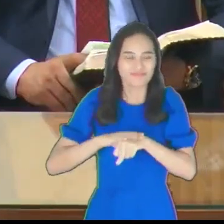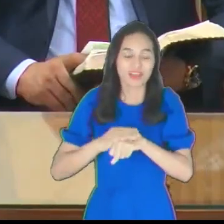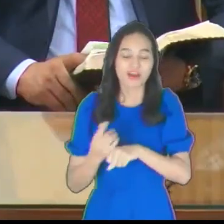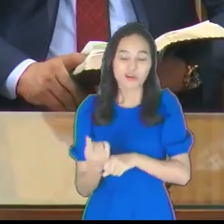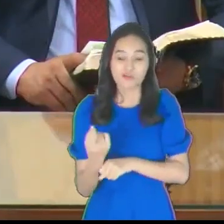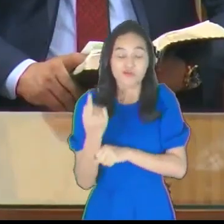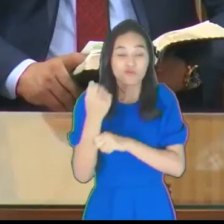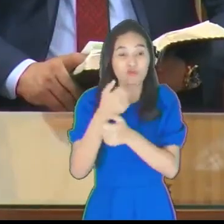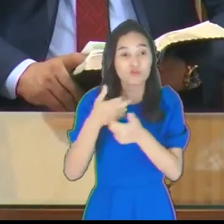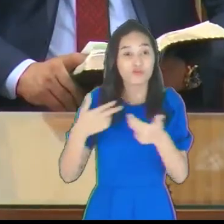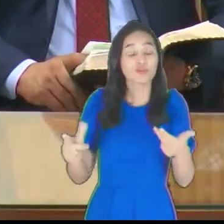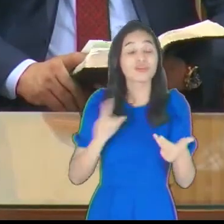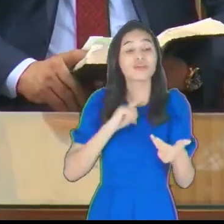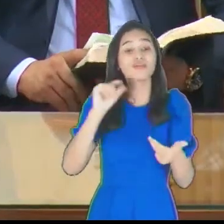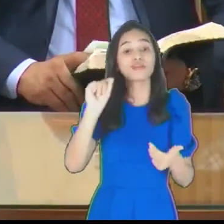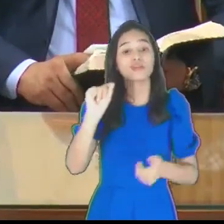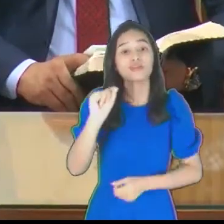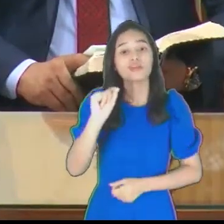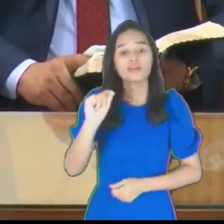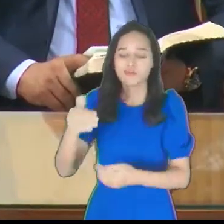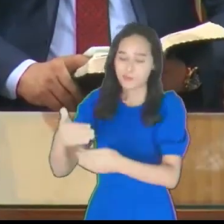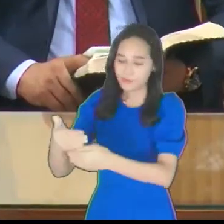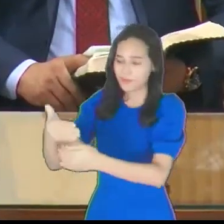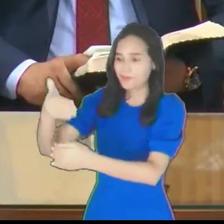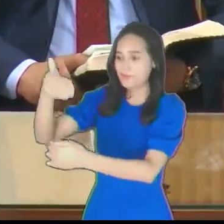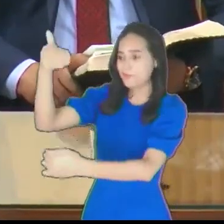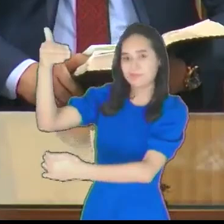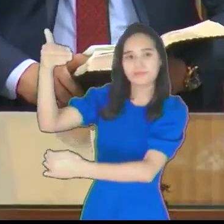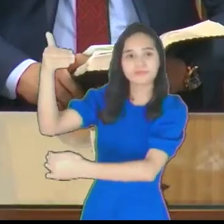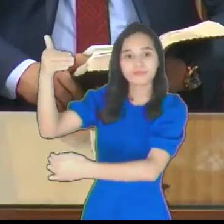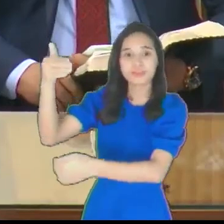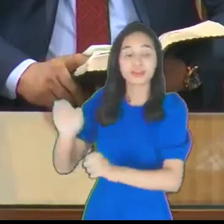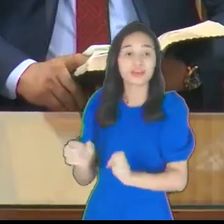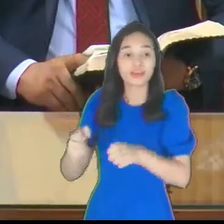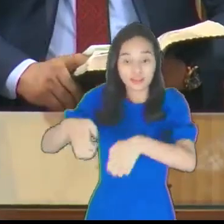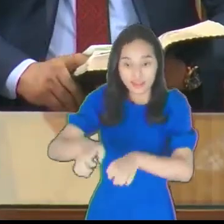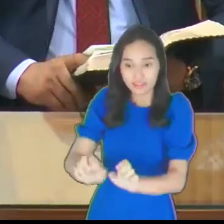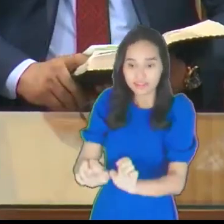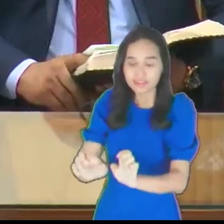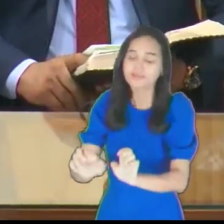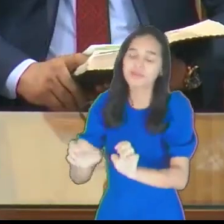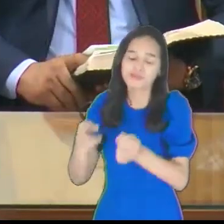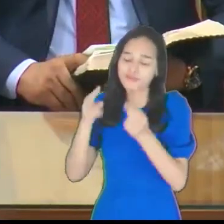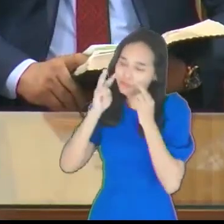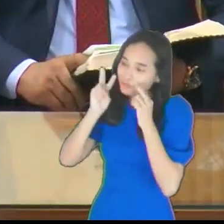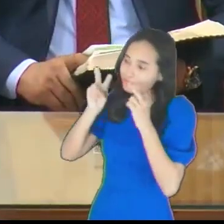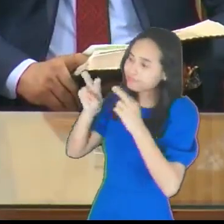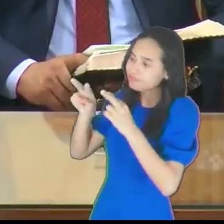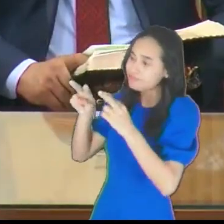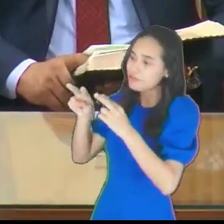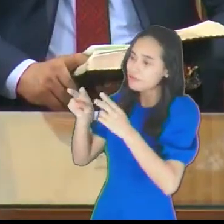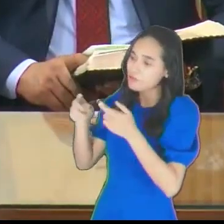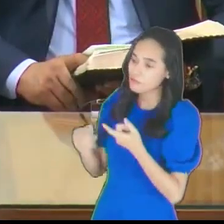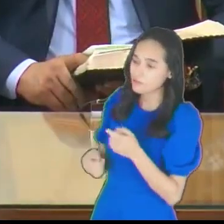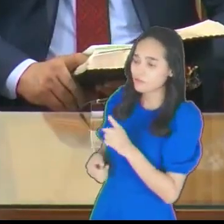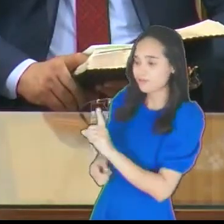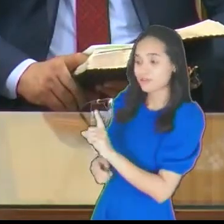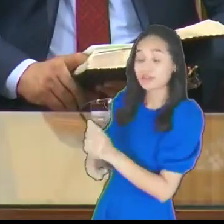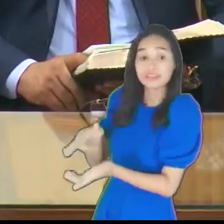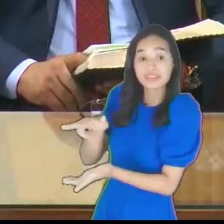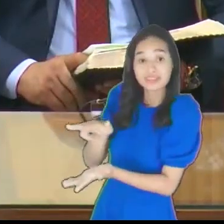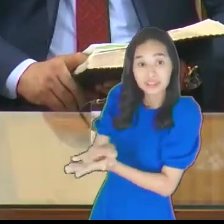coisa que restou foi uma parede. E ele se voltou para a parede, virado da sua cama mesmo, nem